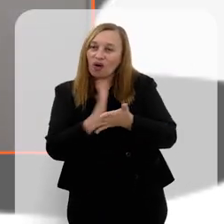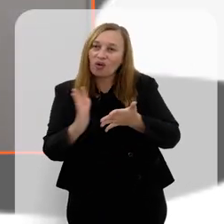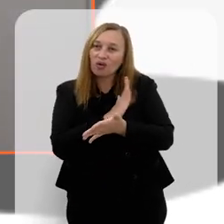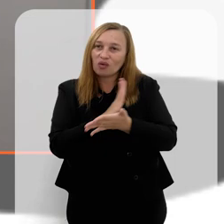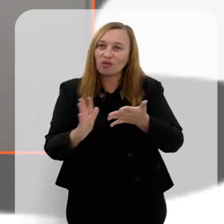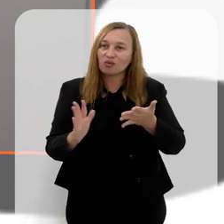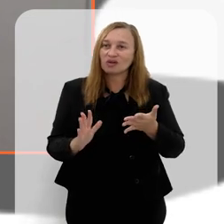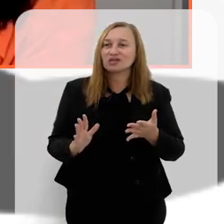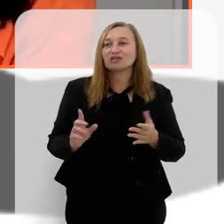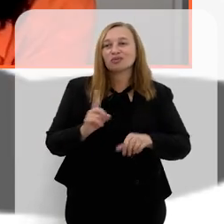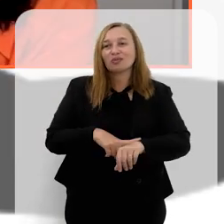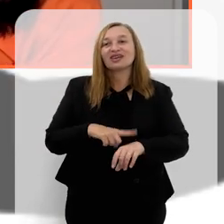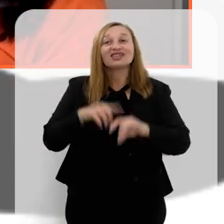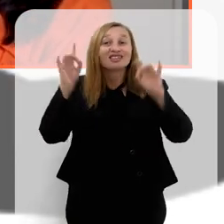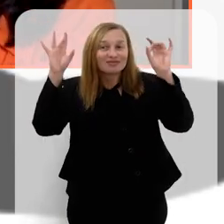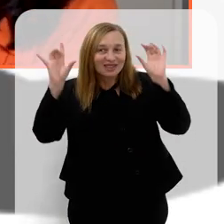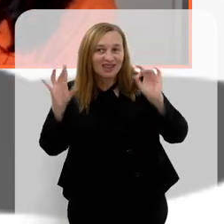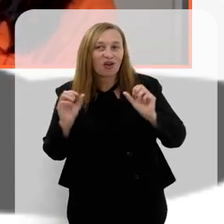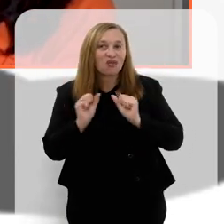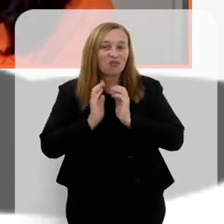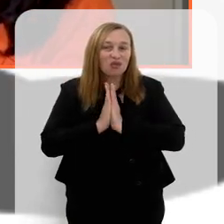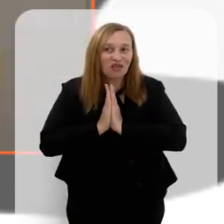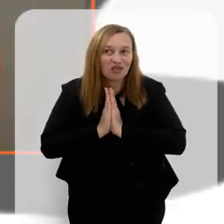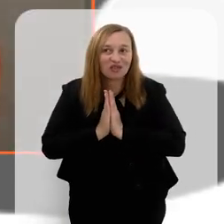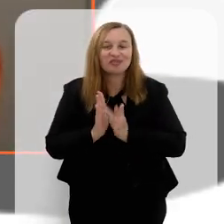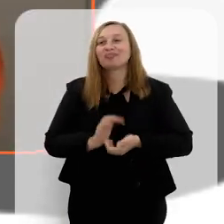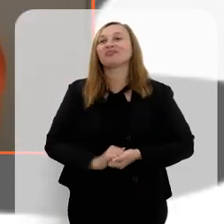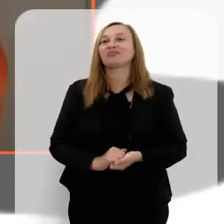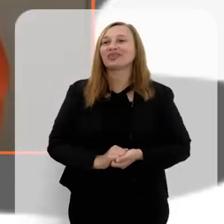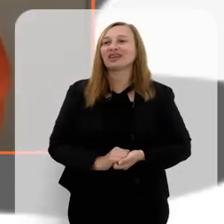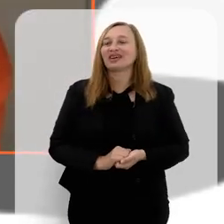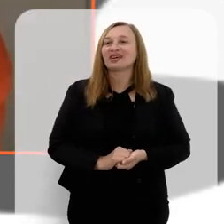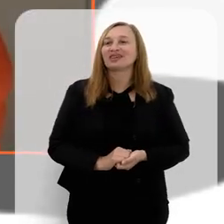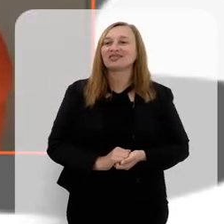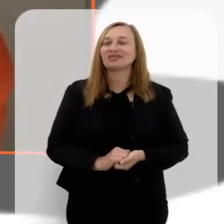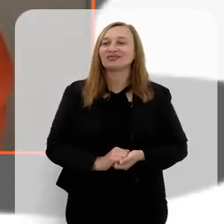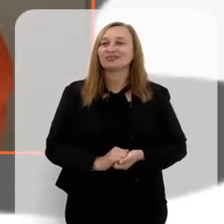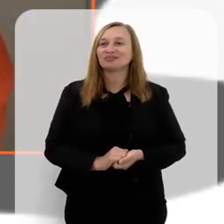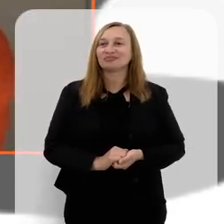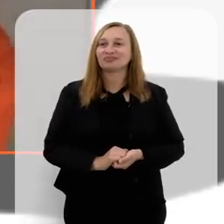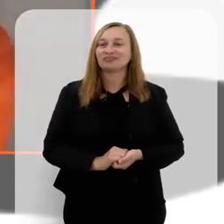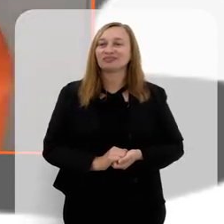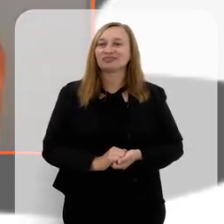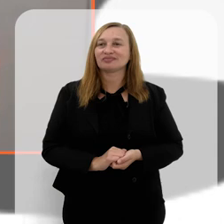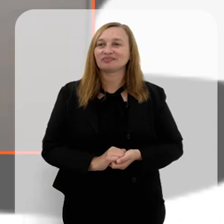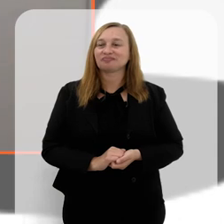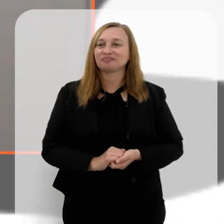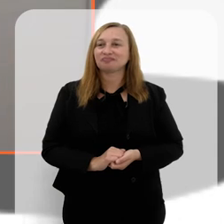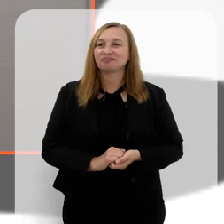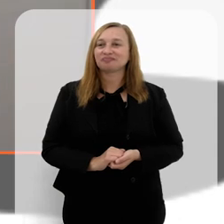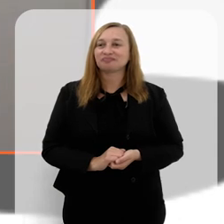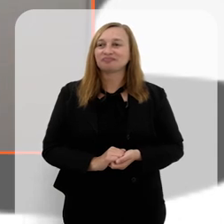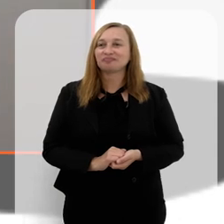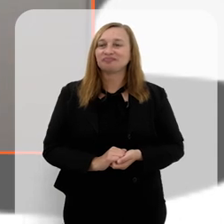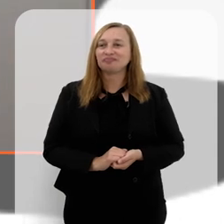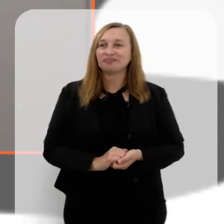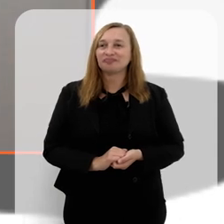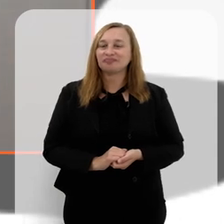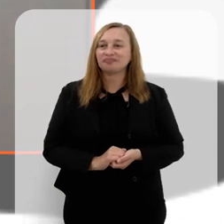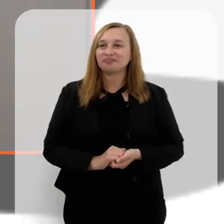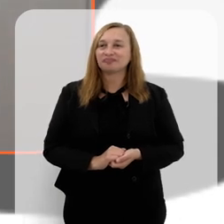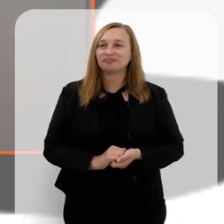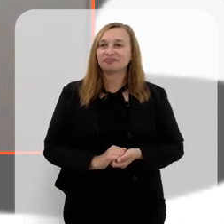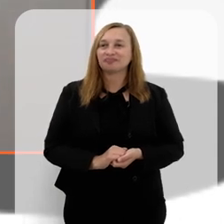algumas pérolas Por que favor. tem aqui, olha, na aba interna aqui do Olha que livro. lindo!